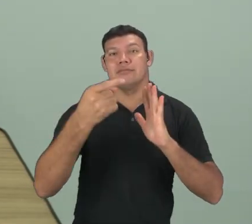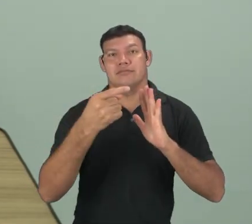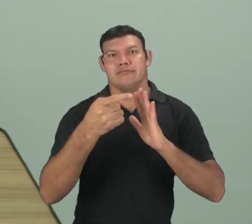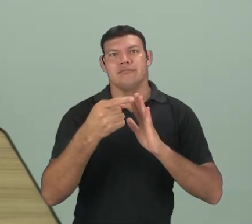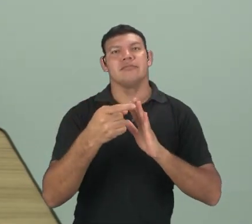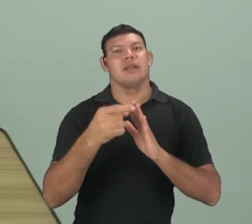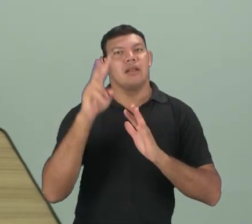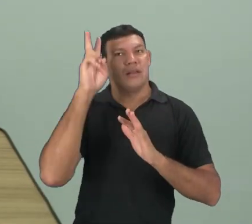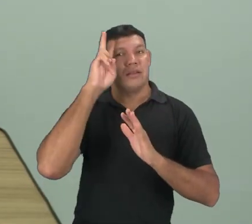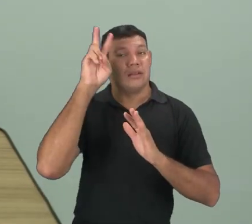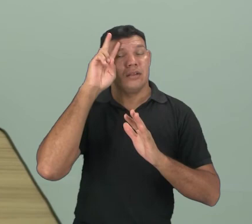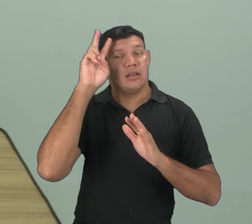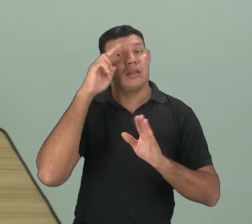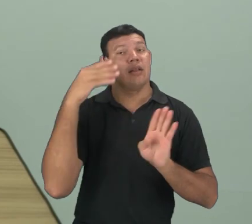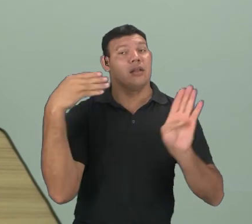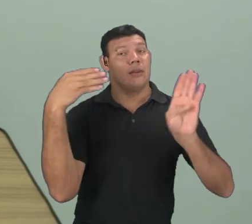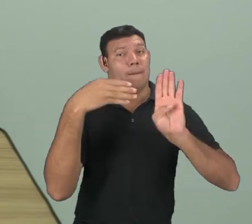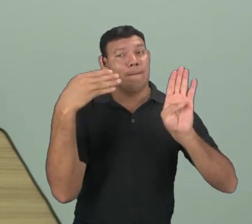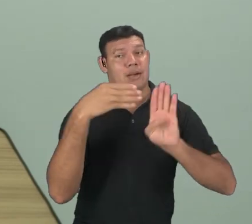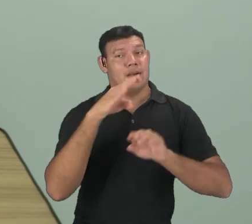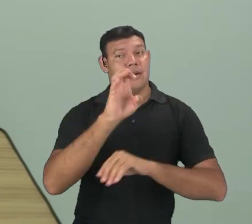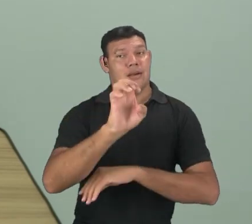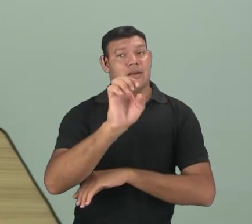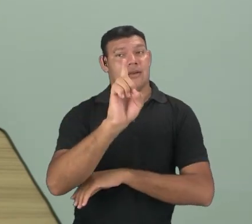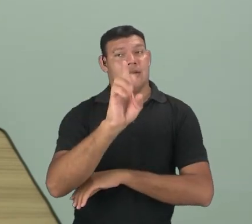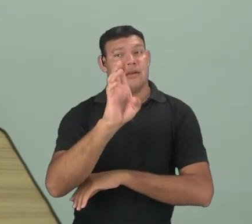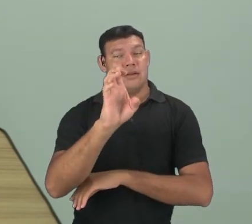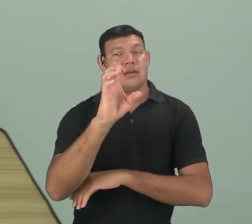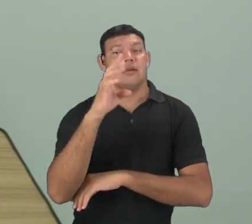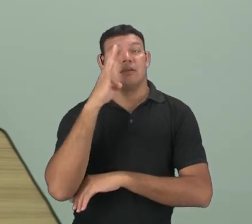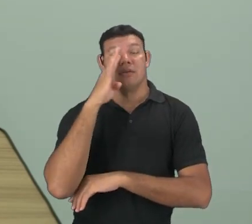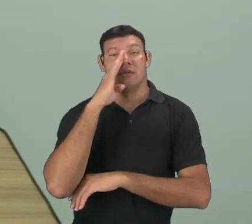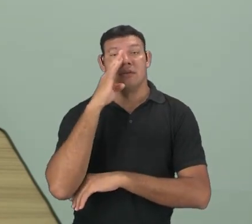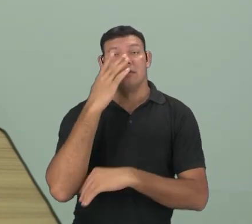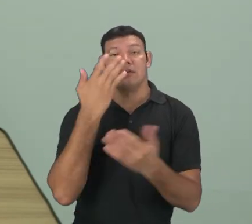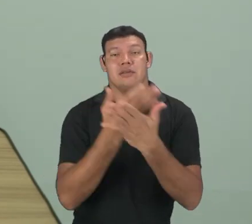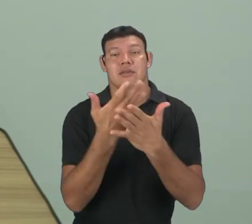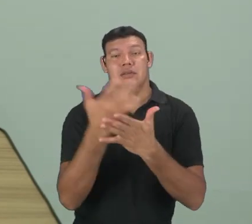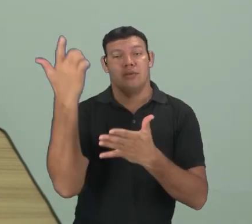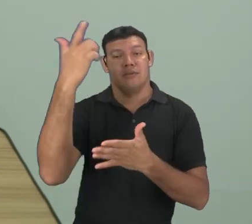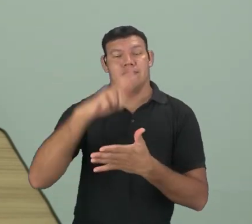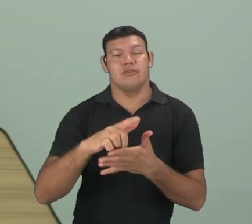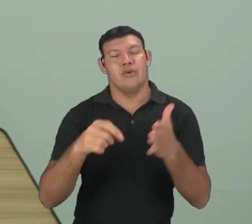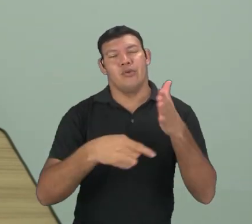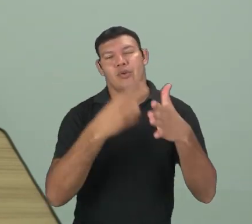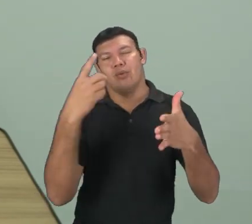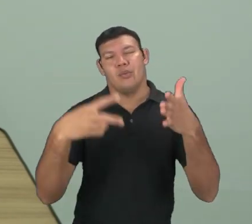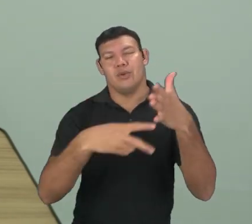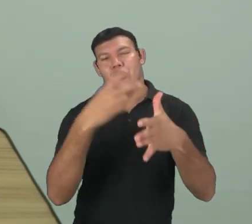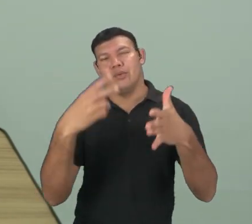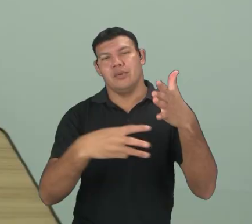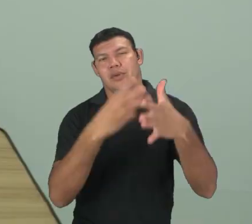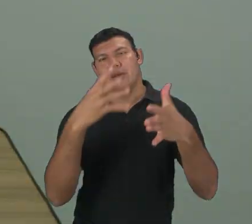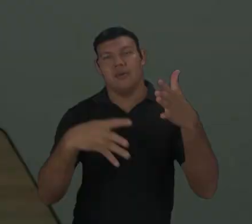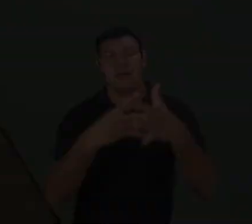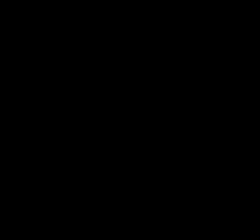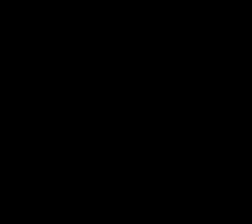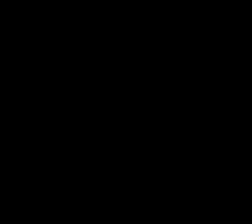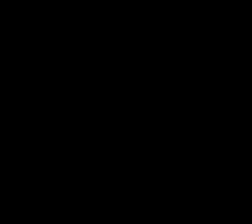não esqueça de acessar a plataforma Eduque. Nela você pode rever essa aula quantas vezes você desejar. Até mais!